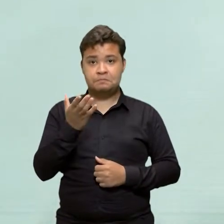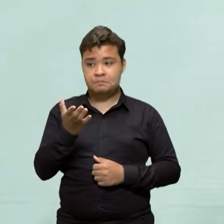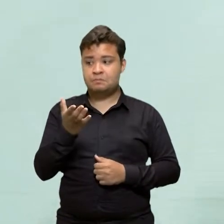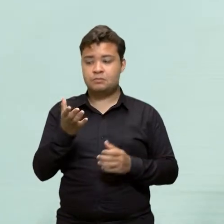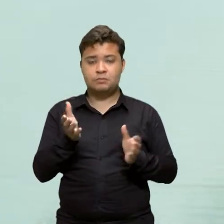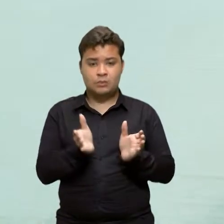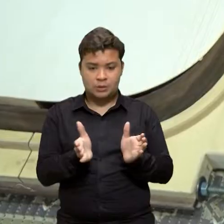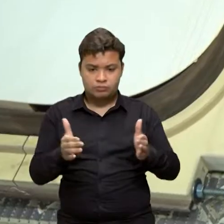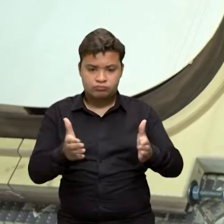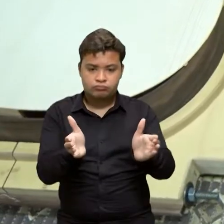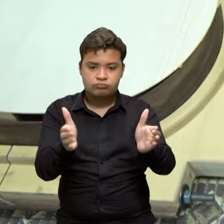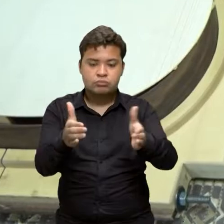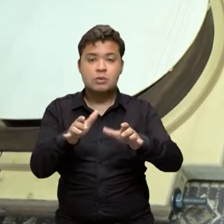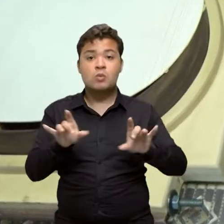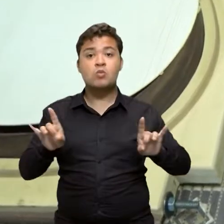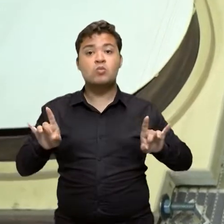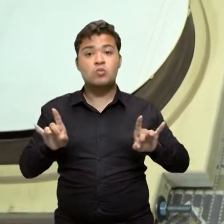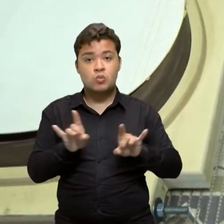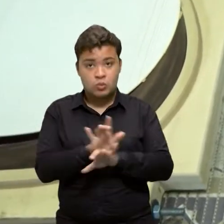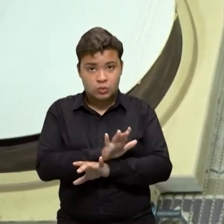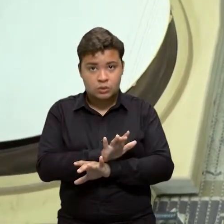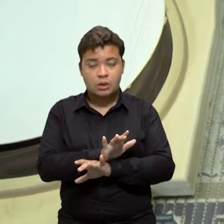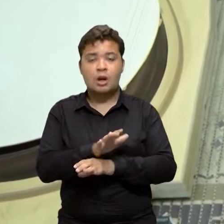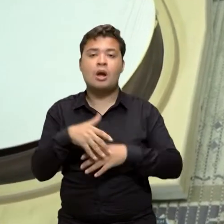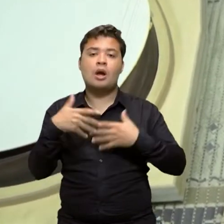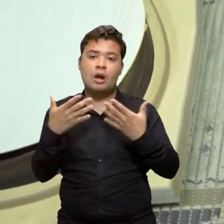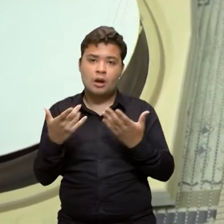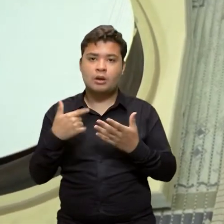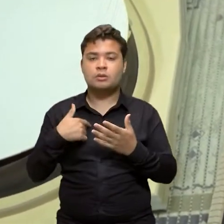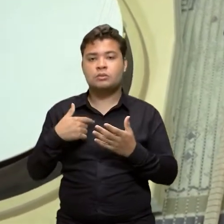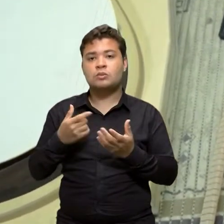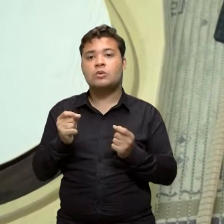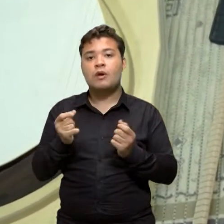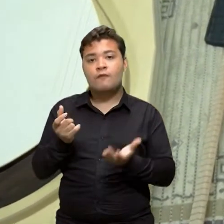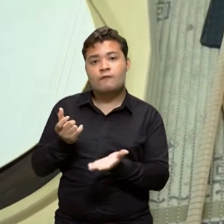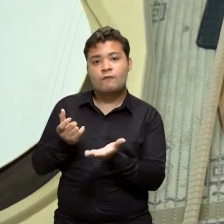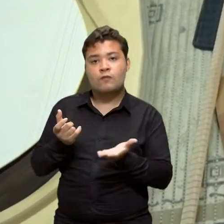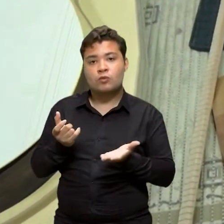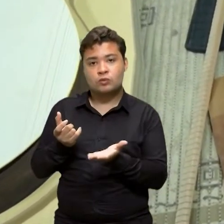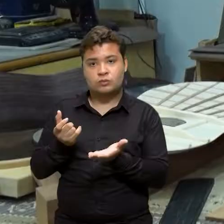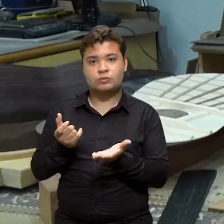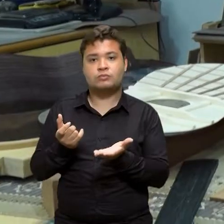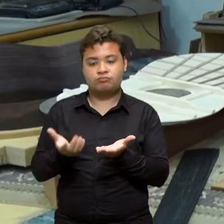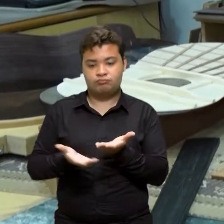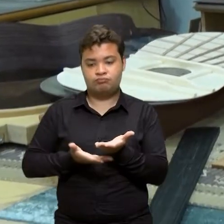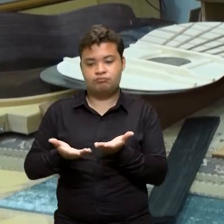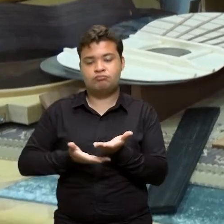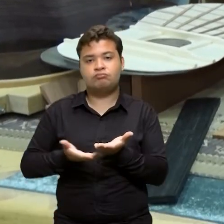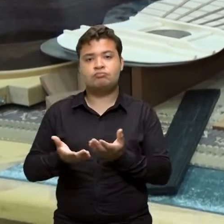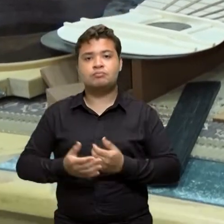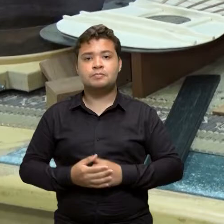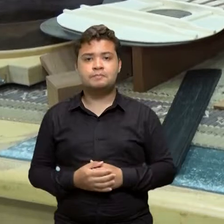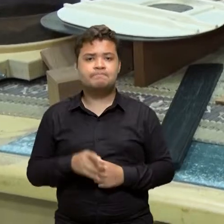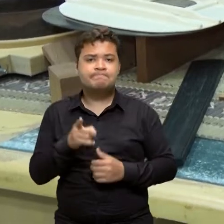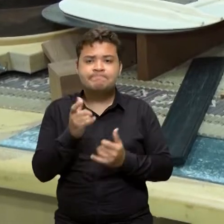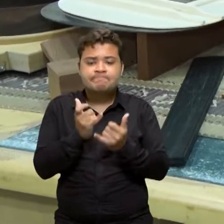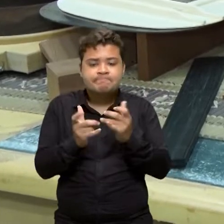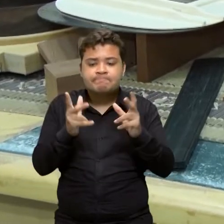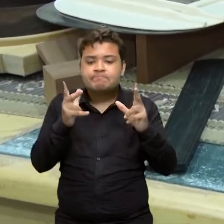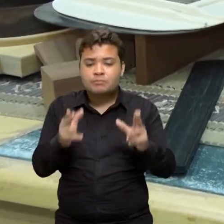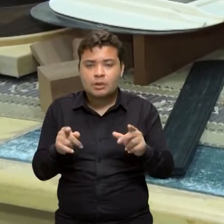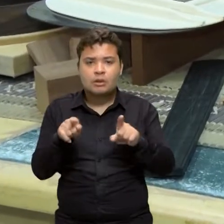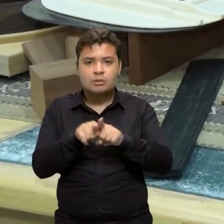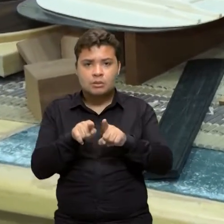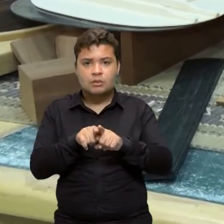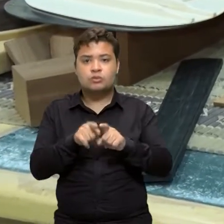do tampo, né, a gente parte também para fazer a parte do fundo. E é feito o mesmo processo do tampo.